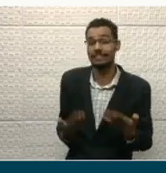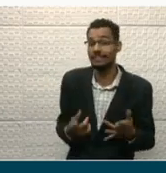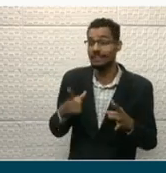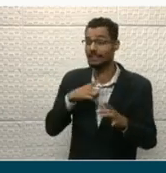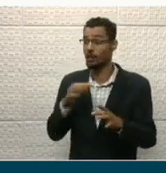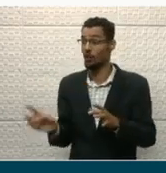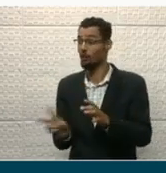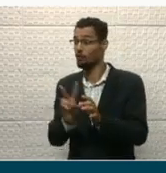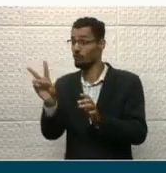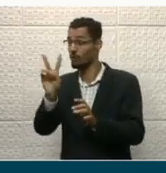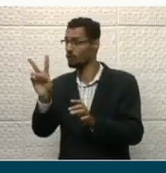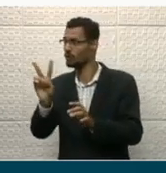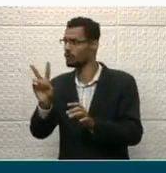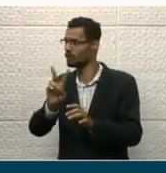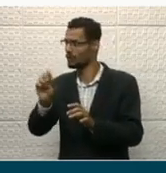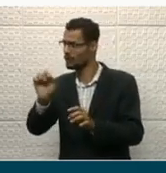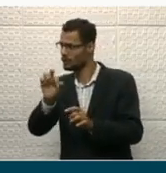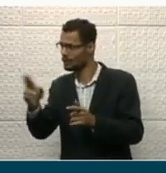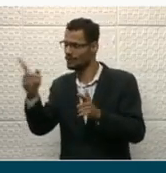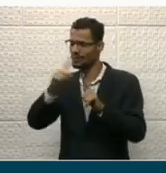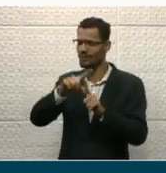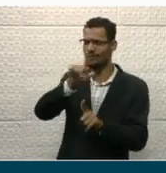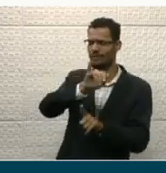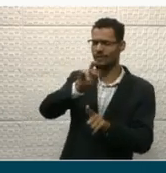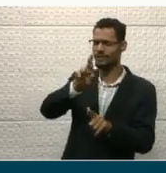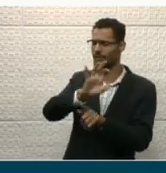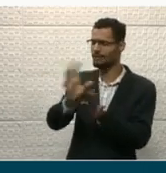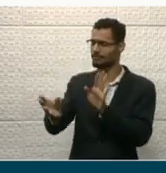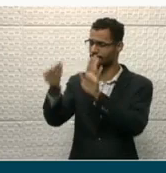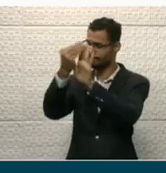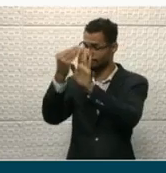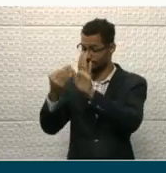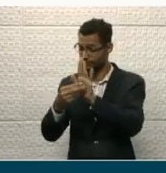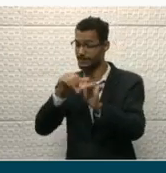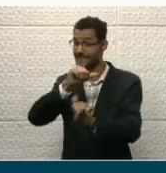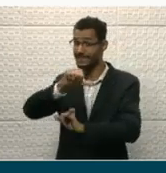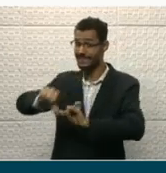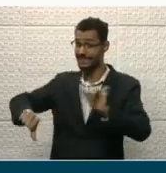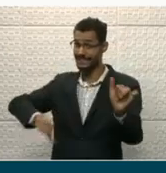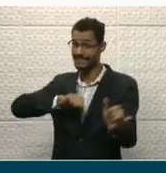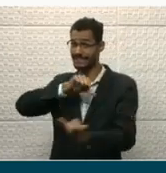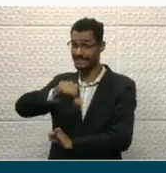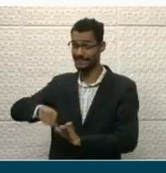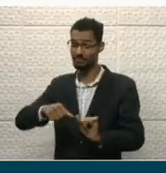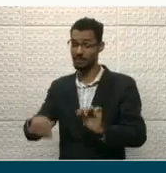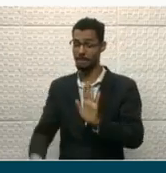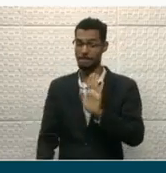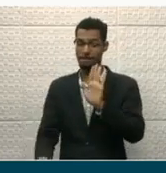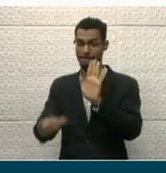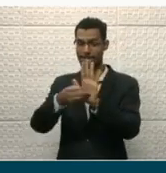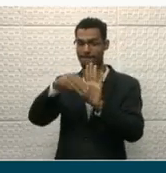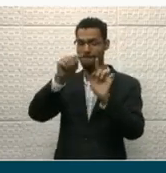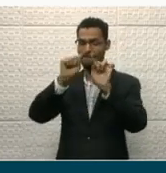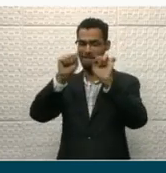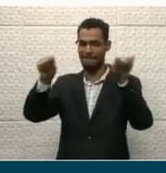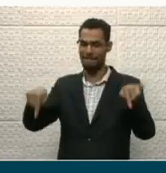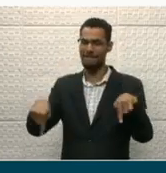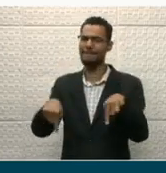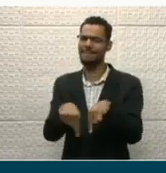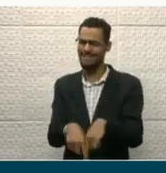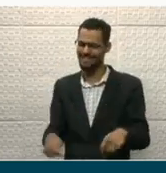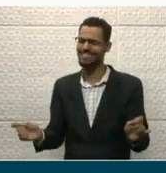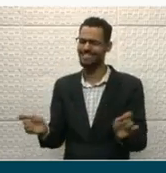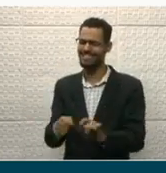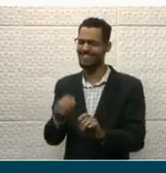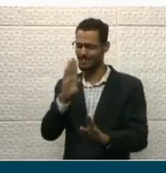estão relacionados a transformações lineares e as transformações estão associadas a matrizes, eu consigo uma